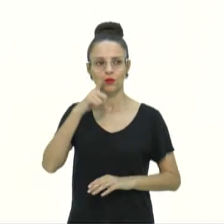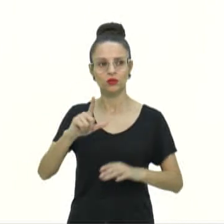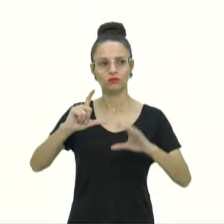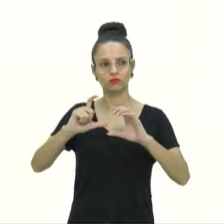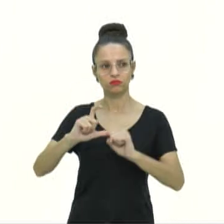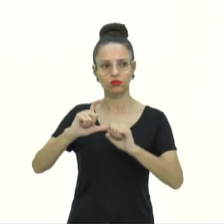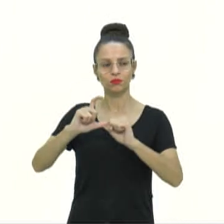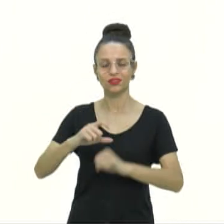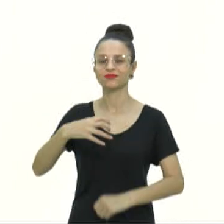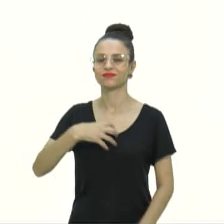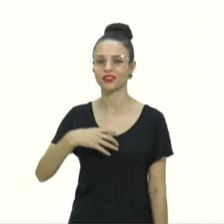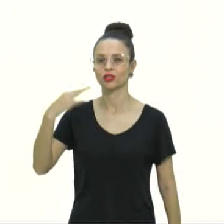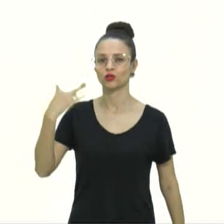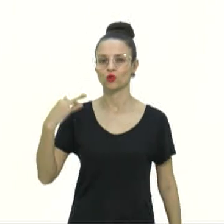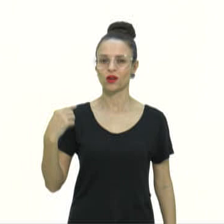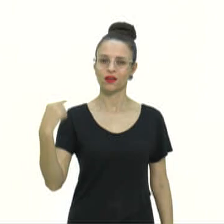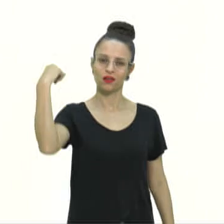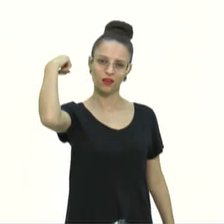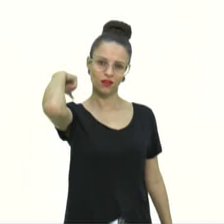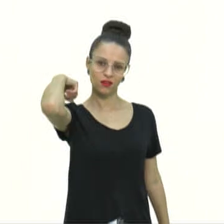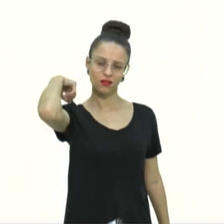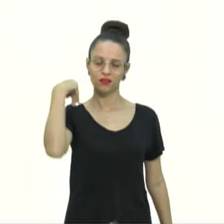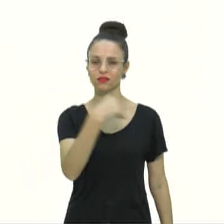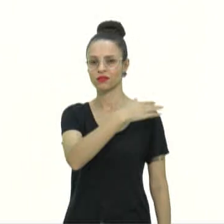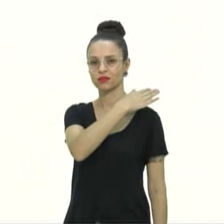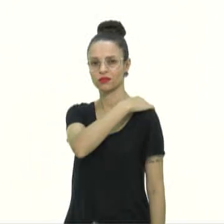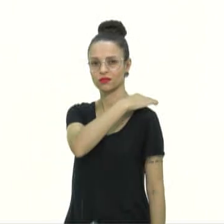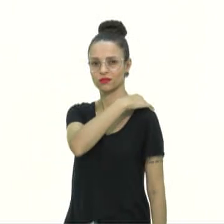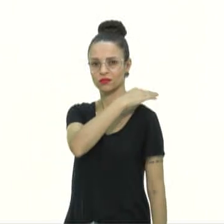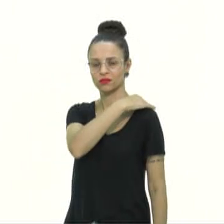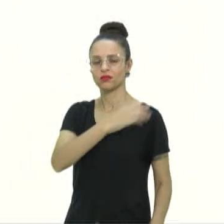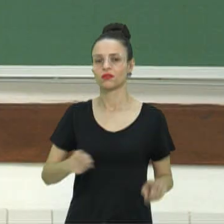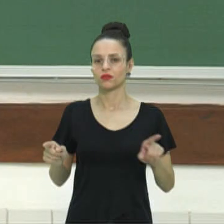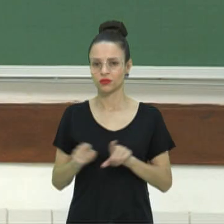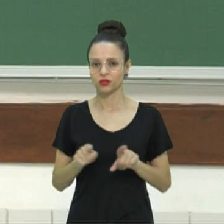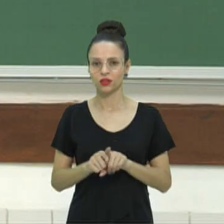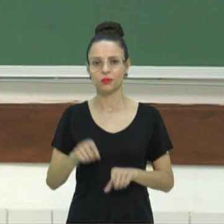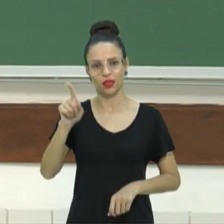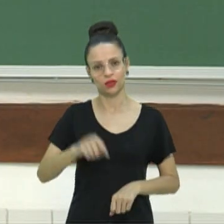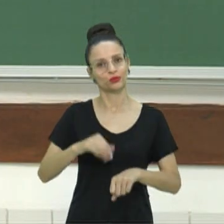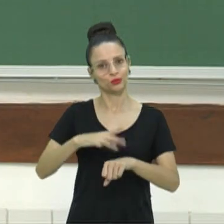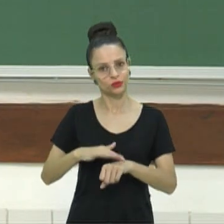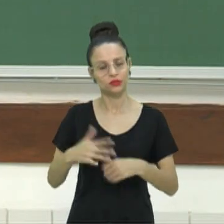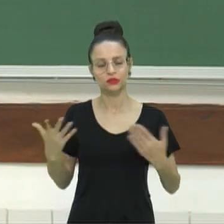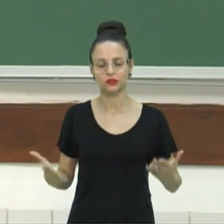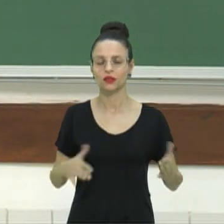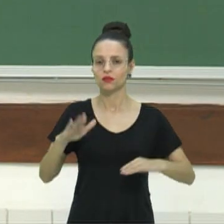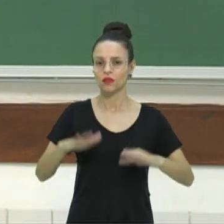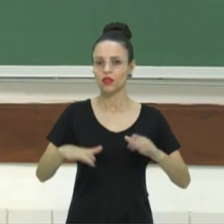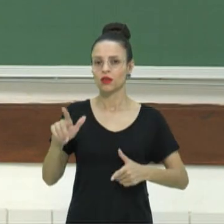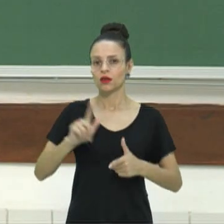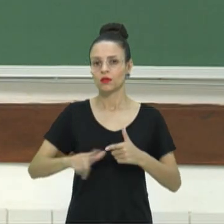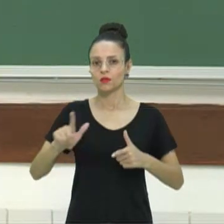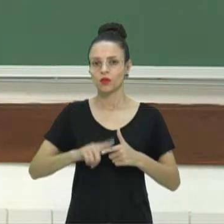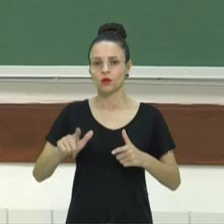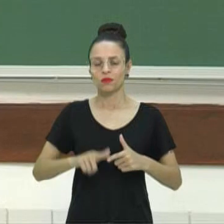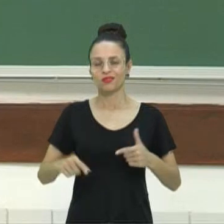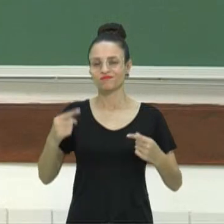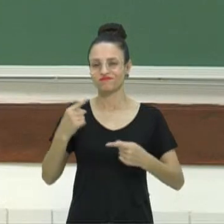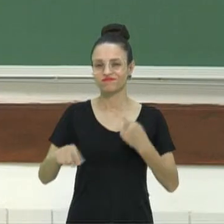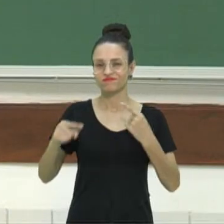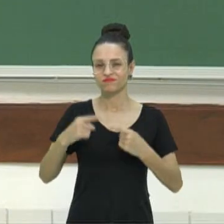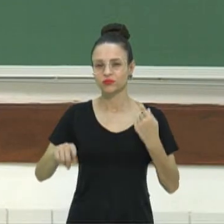sentir dores nas costas. Então aí também entra outro conceito, também, né? Entra o conceito da enfermidade. Também, às vezes, problemas, distúrbios lá na